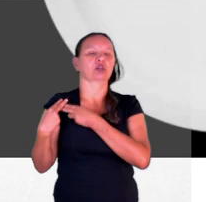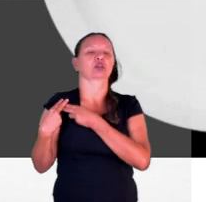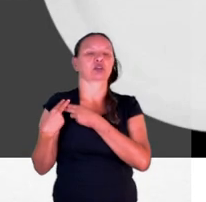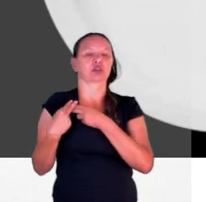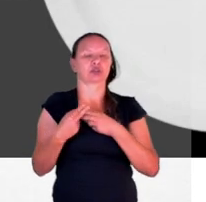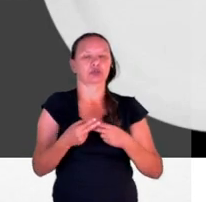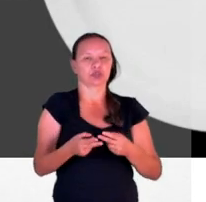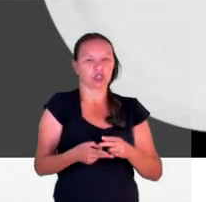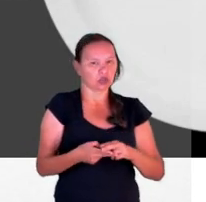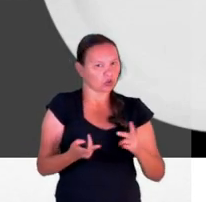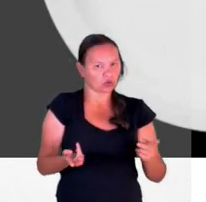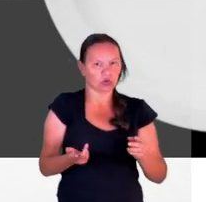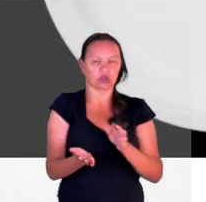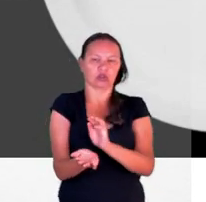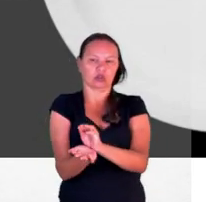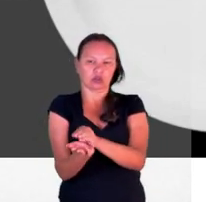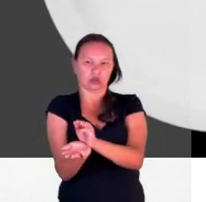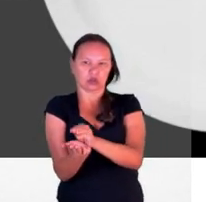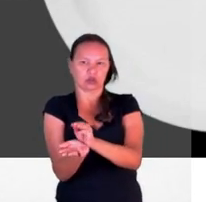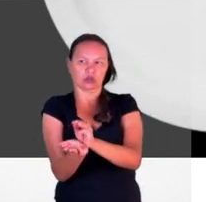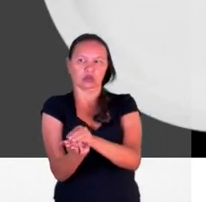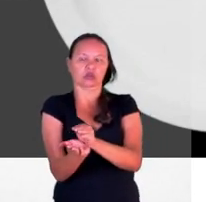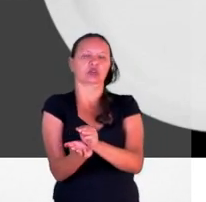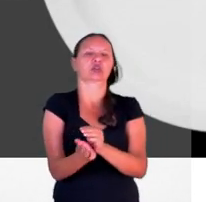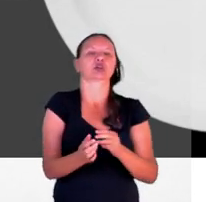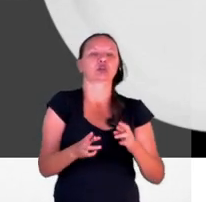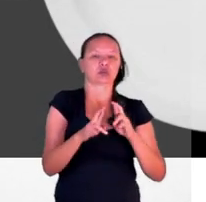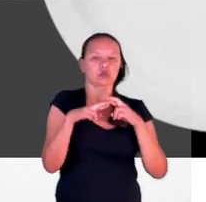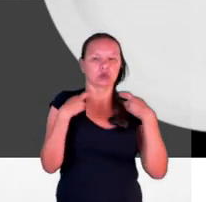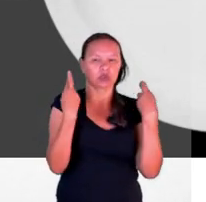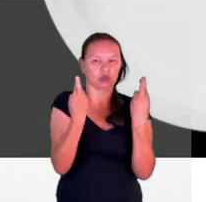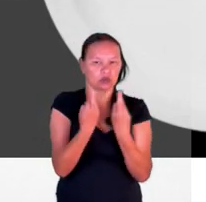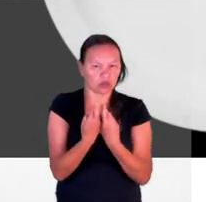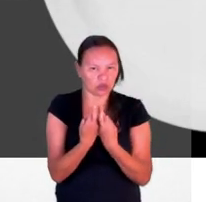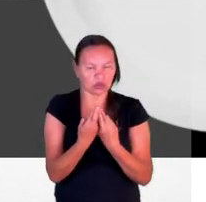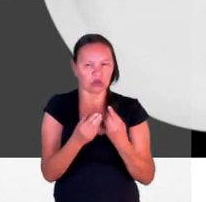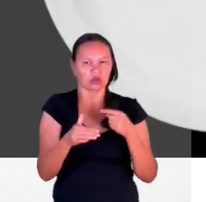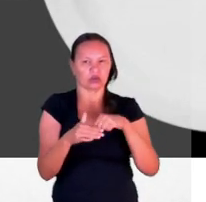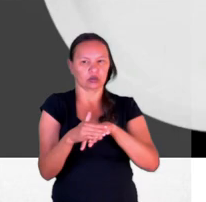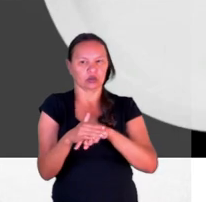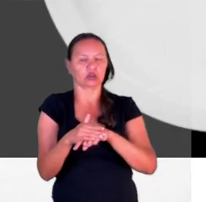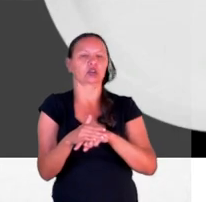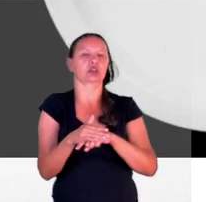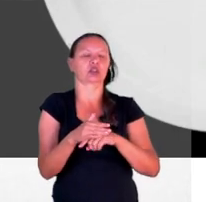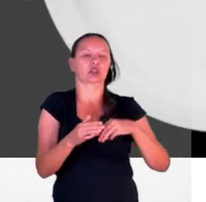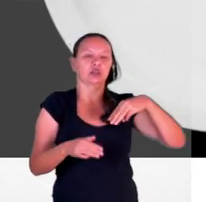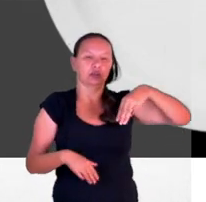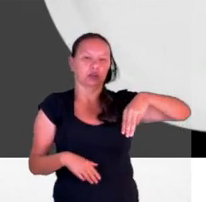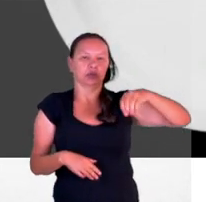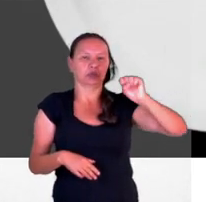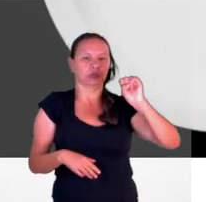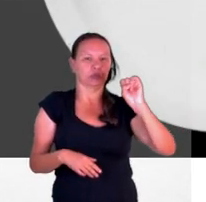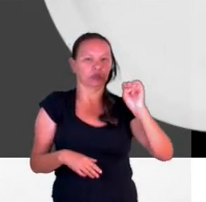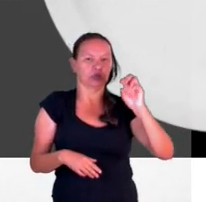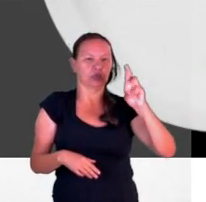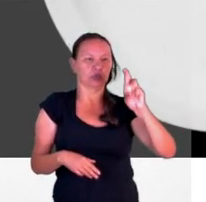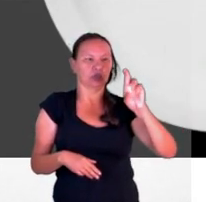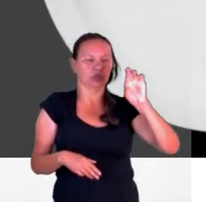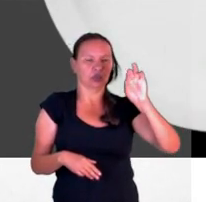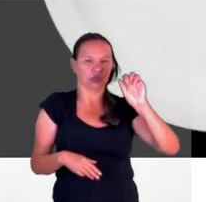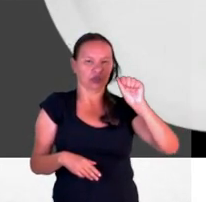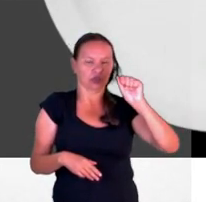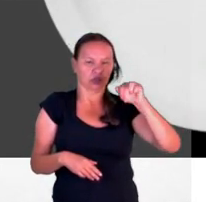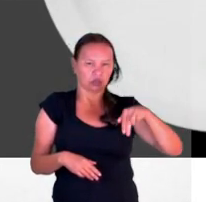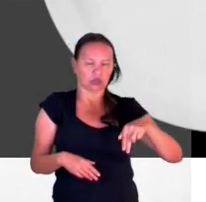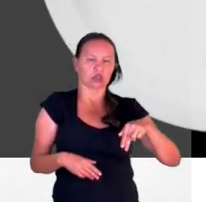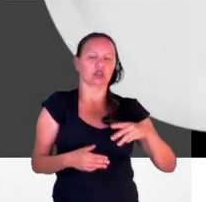âmbito do Recife e daí sugeriu uma reunião interna e e Miriam nos brindou des